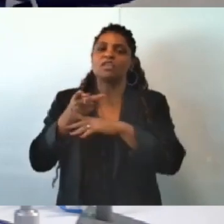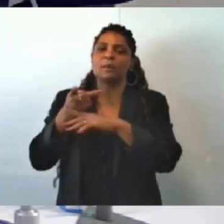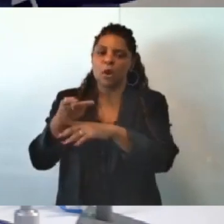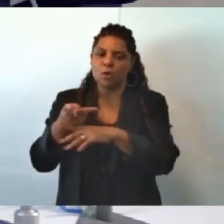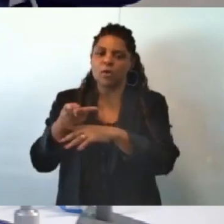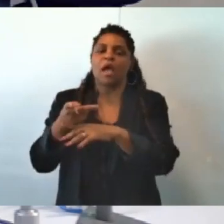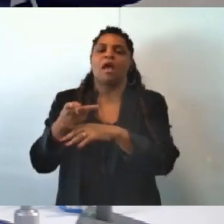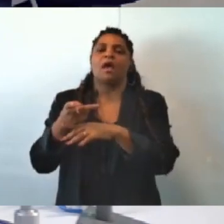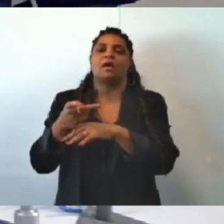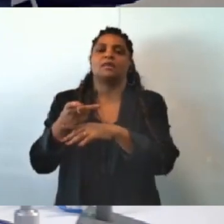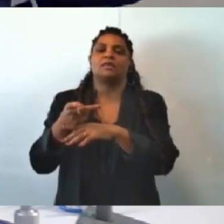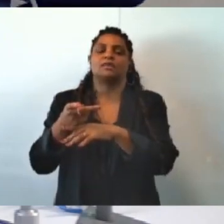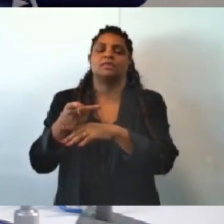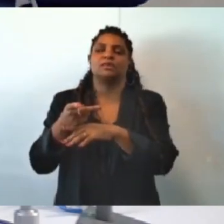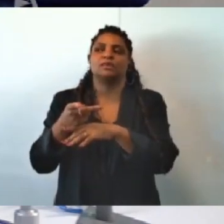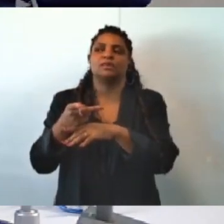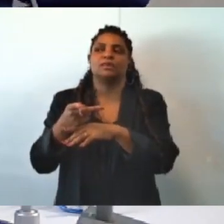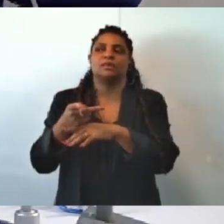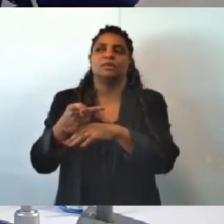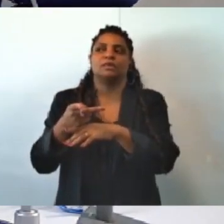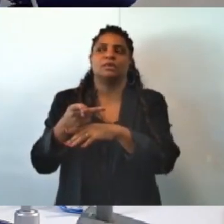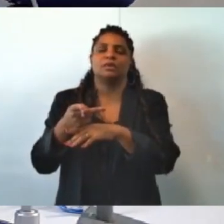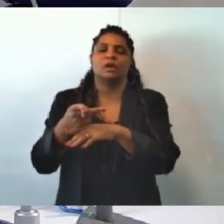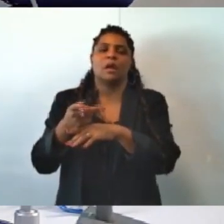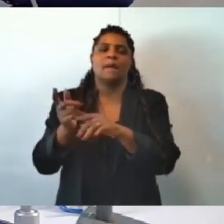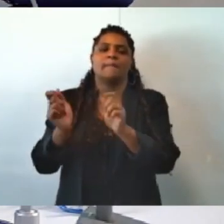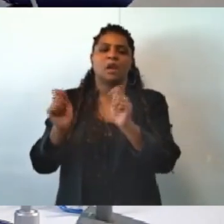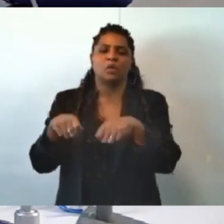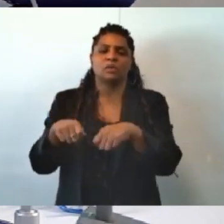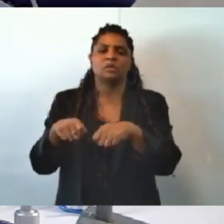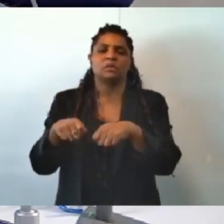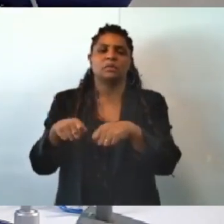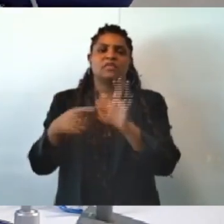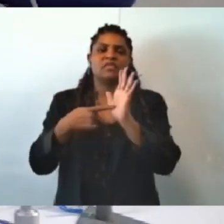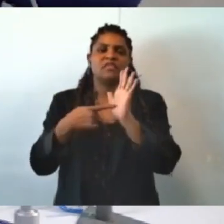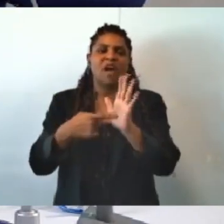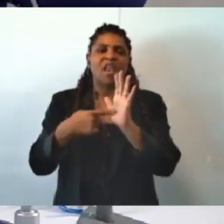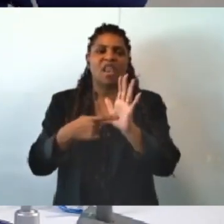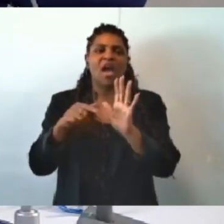estar aqui colocando seu ponto de vista sobre a situação.